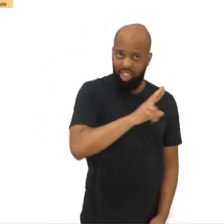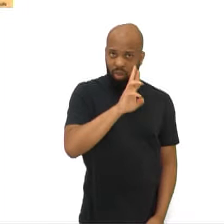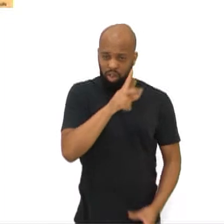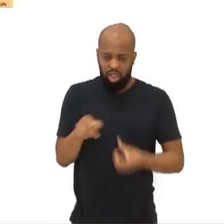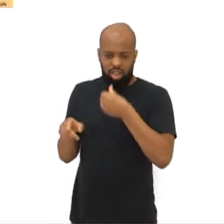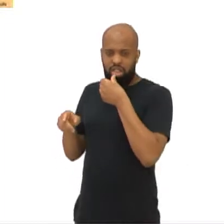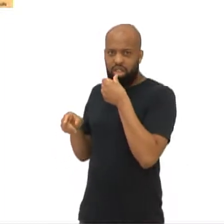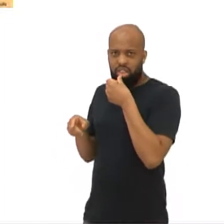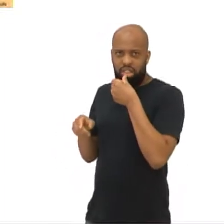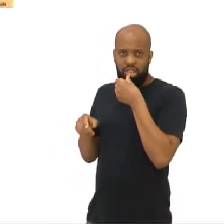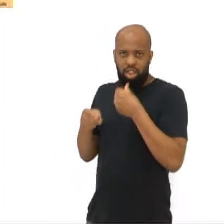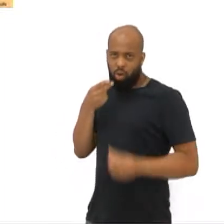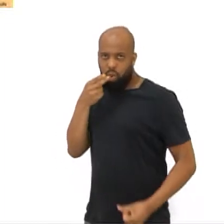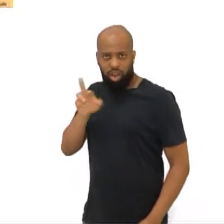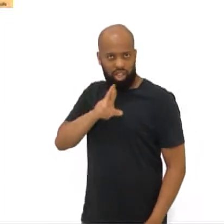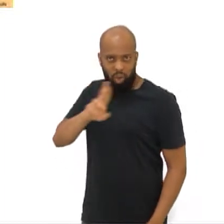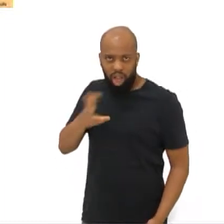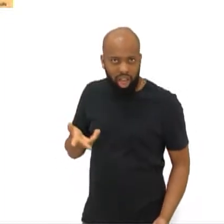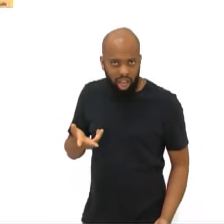um cachimbo ou não é um cachimbo?